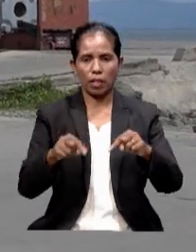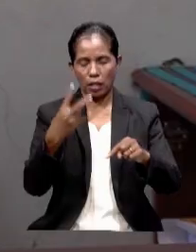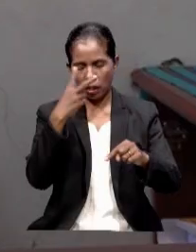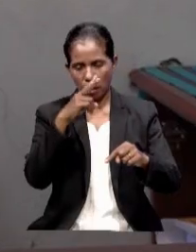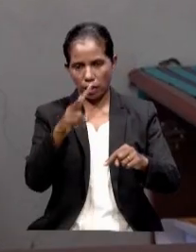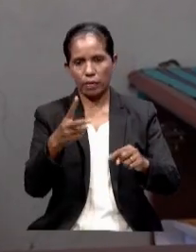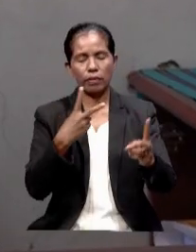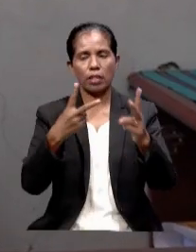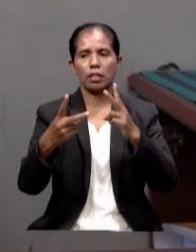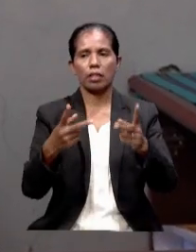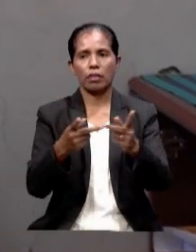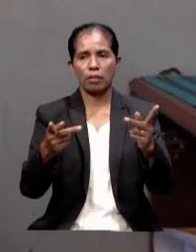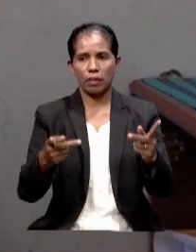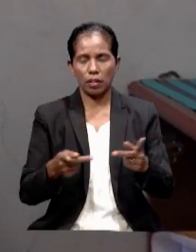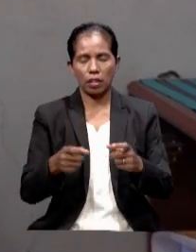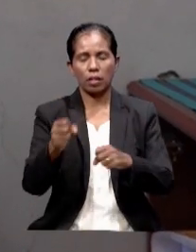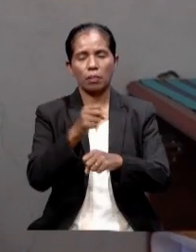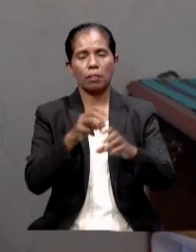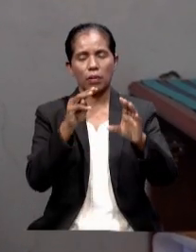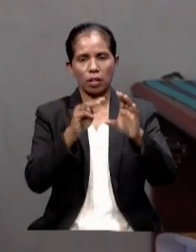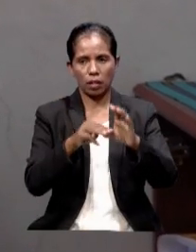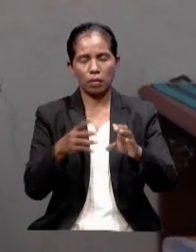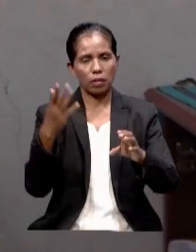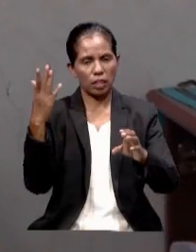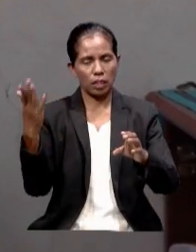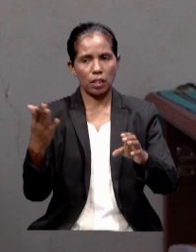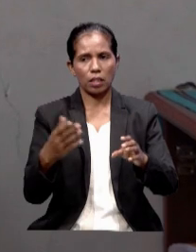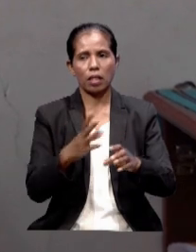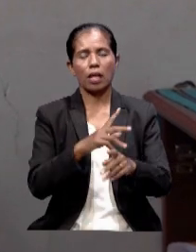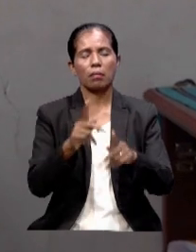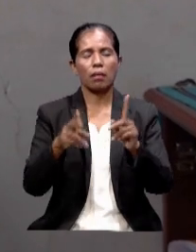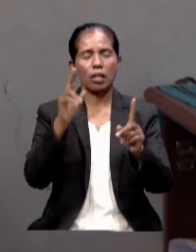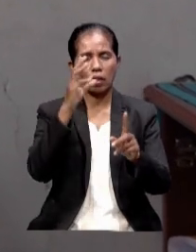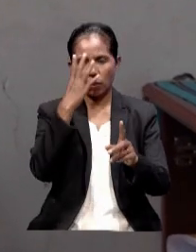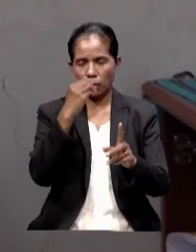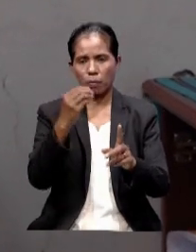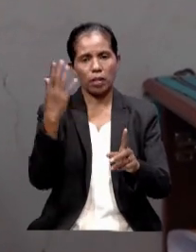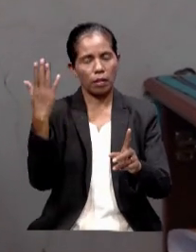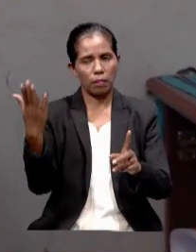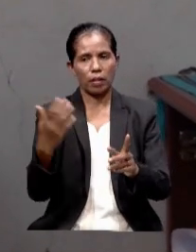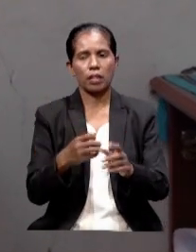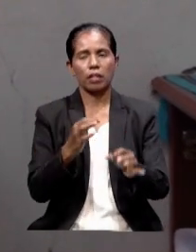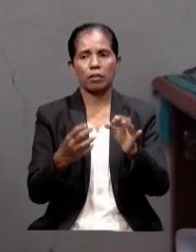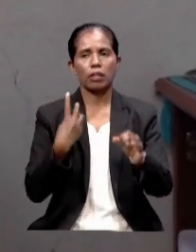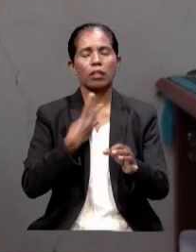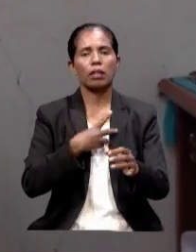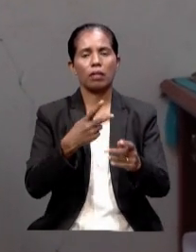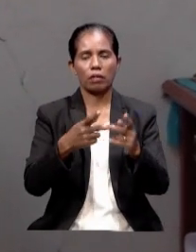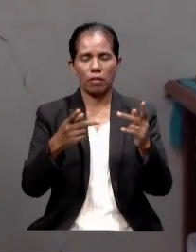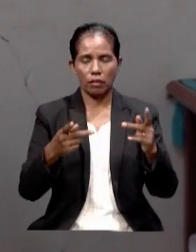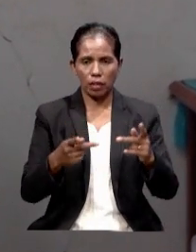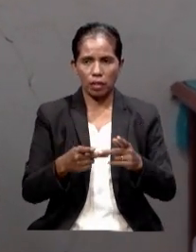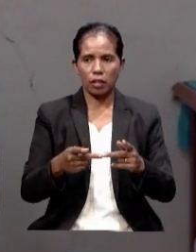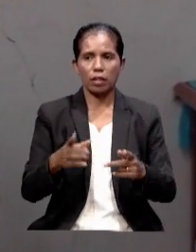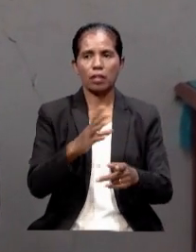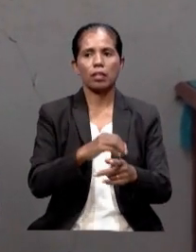tamba iha supermercado mo siha lara, iha apartemen iha lara, ima bele hela iha ne. Quando itene fatin be parazen sir